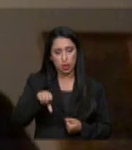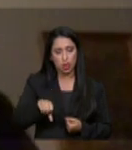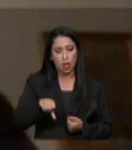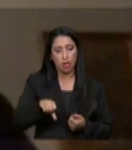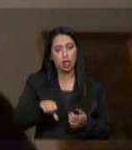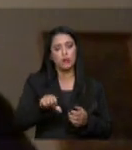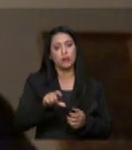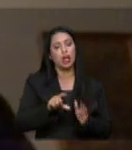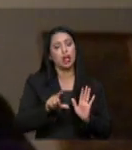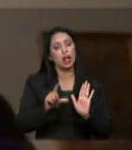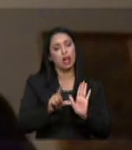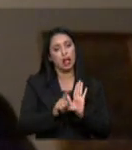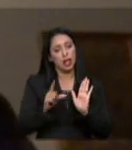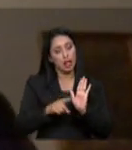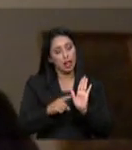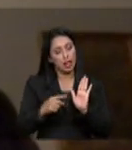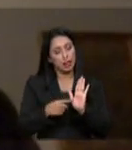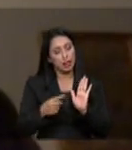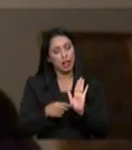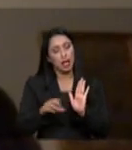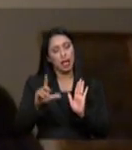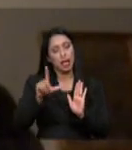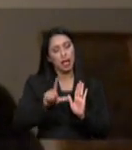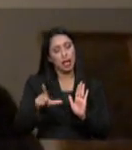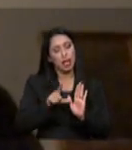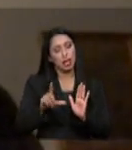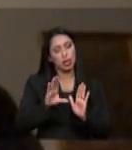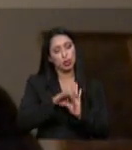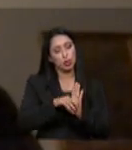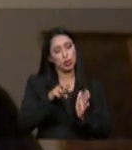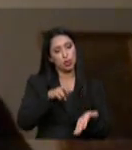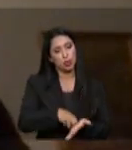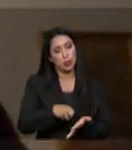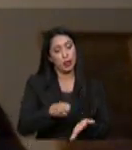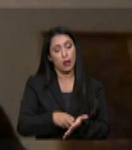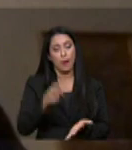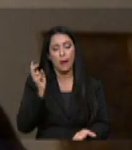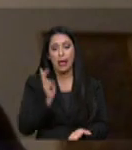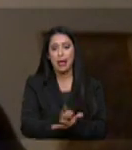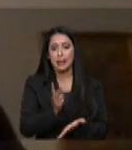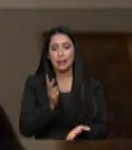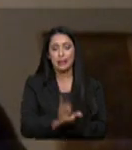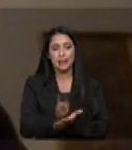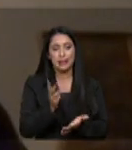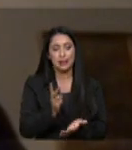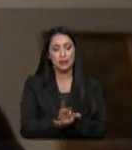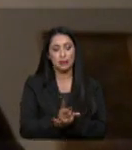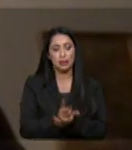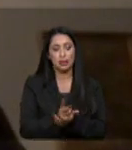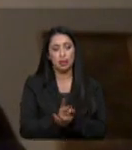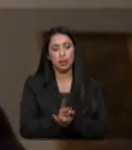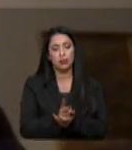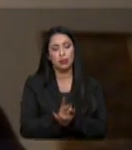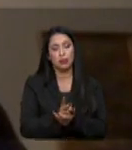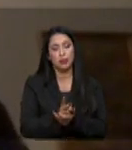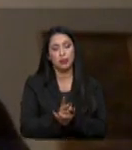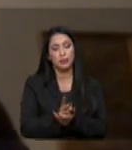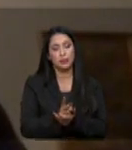letra L do Código Penal estariam presentes as mesmas elementares